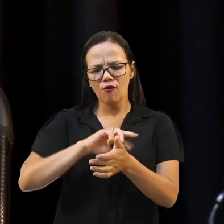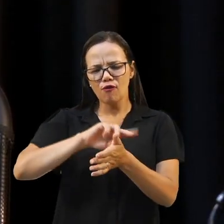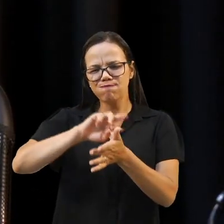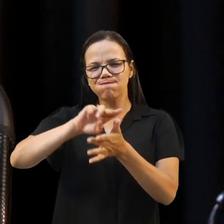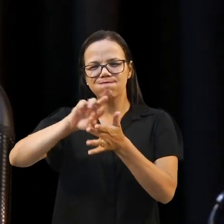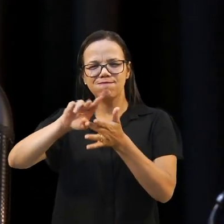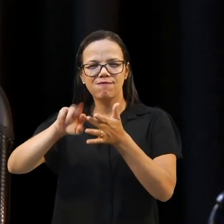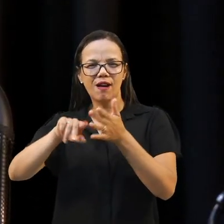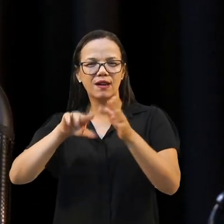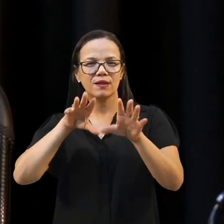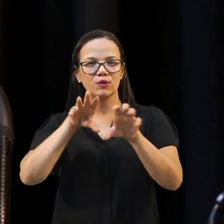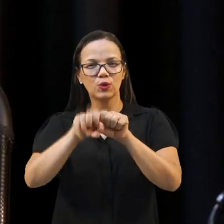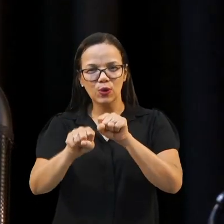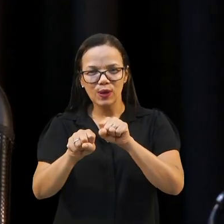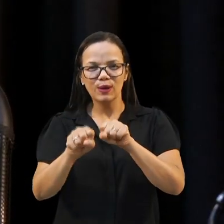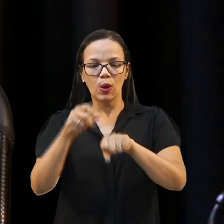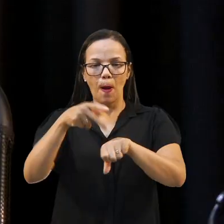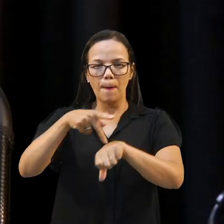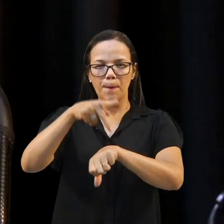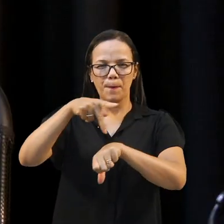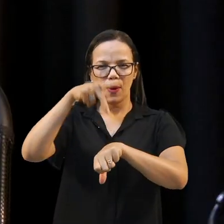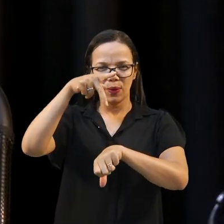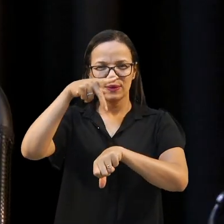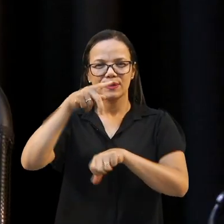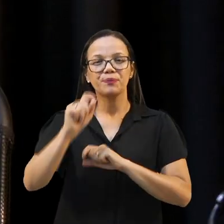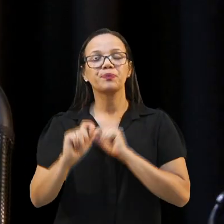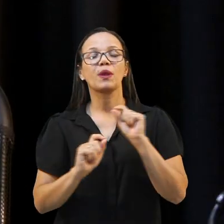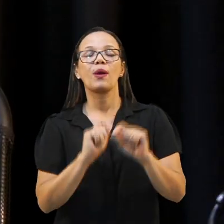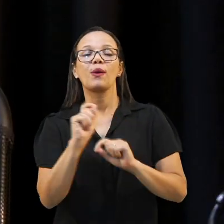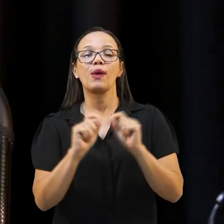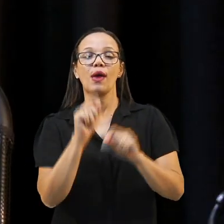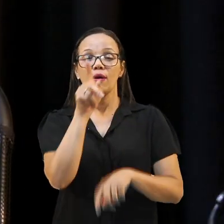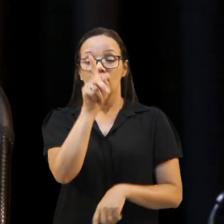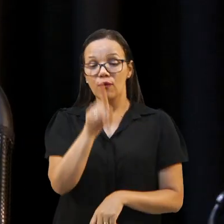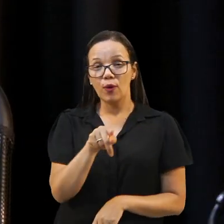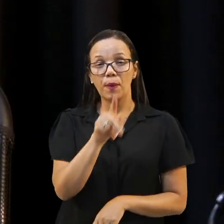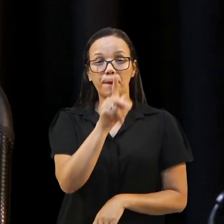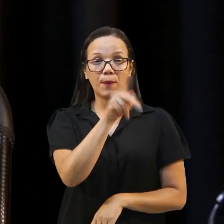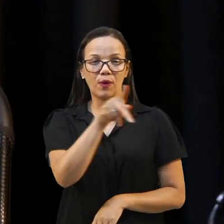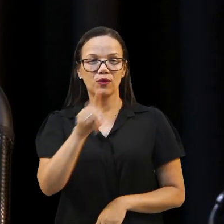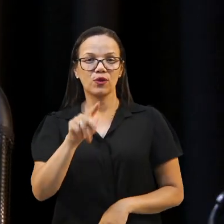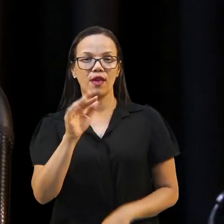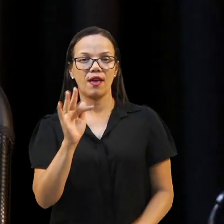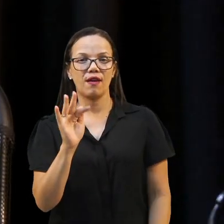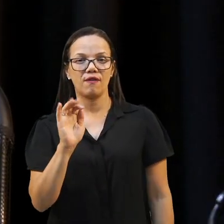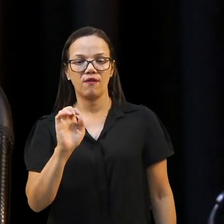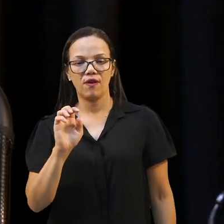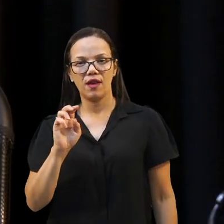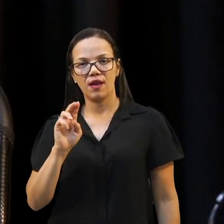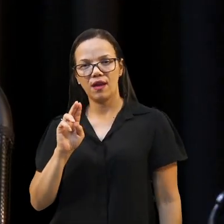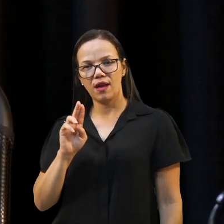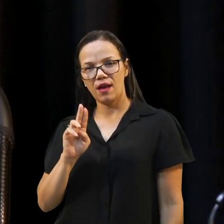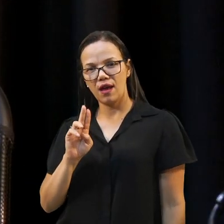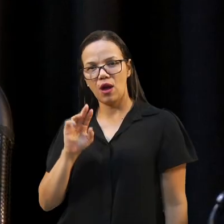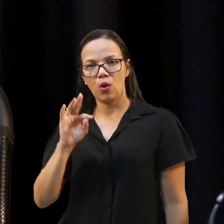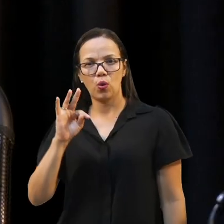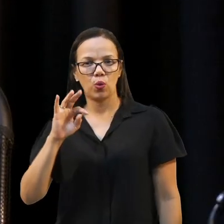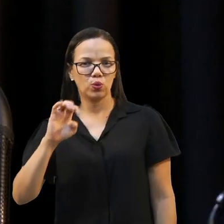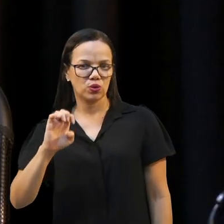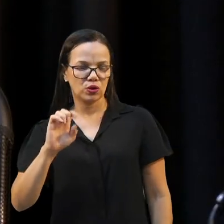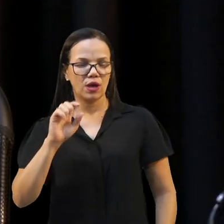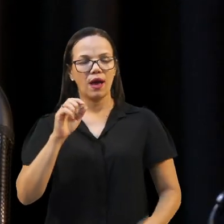em gestão e em administração, o Renato foi professor da FEELT, a Faculdade de Engenharia Elétrica da UF,